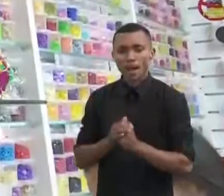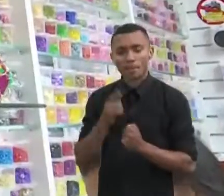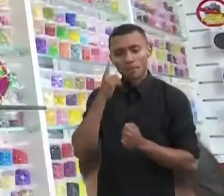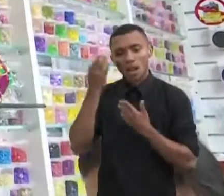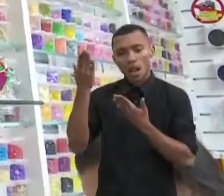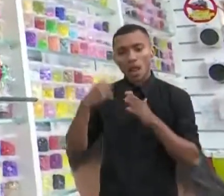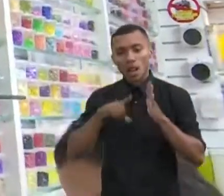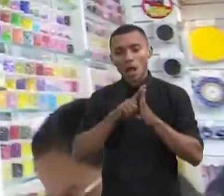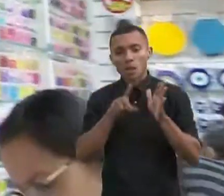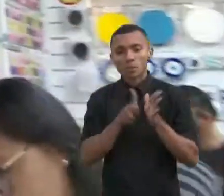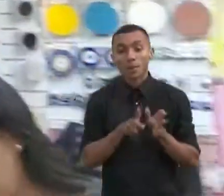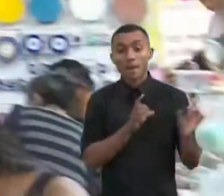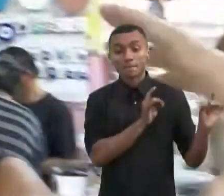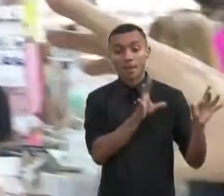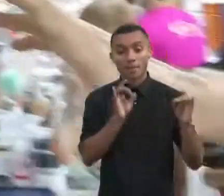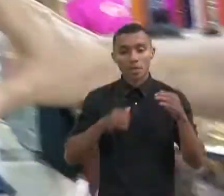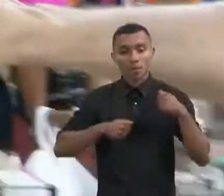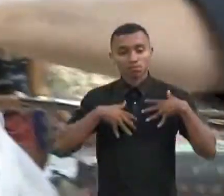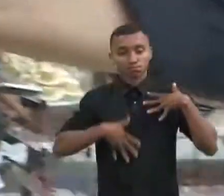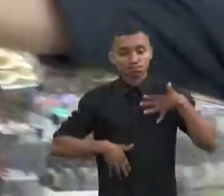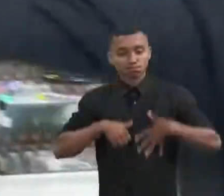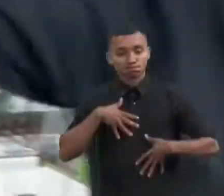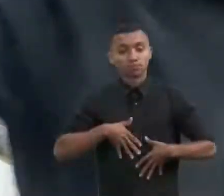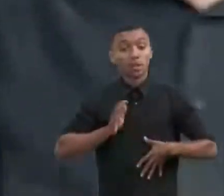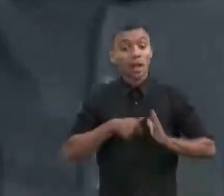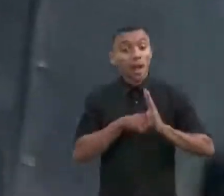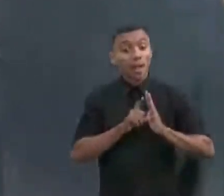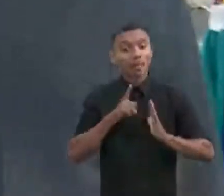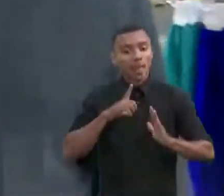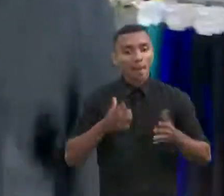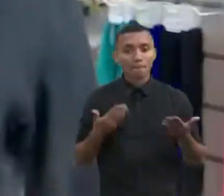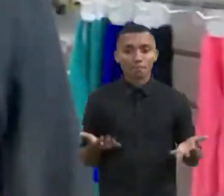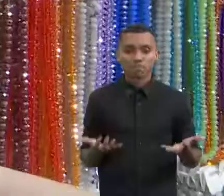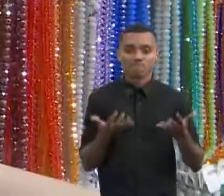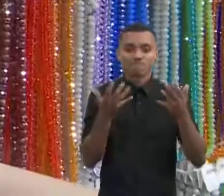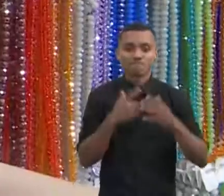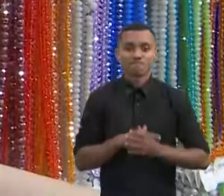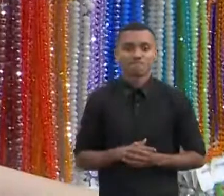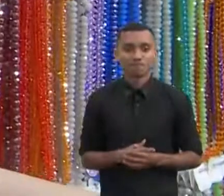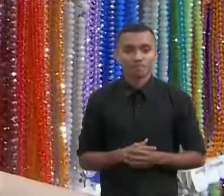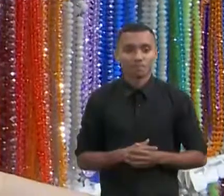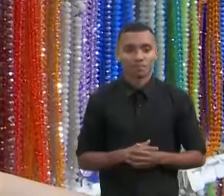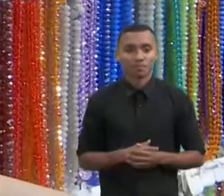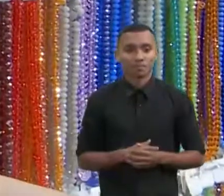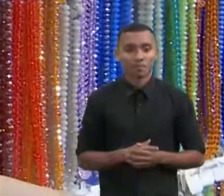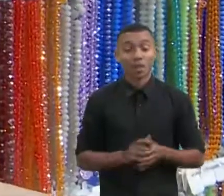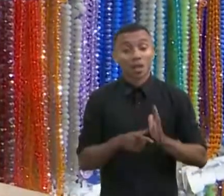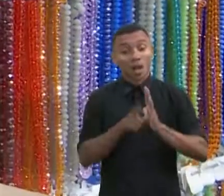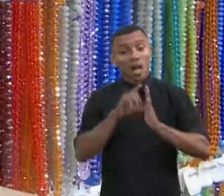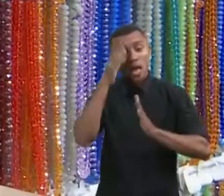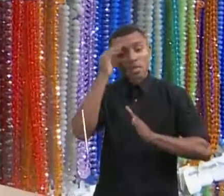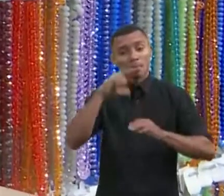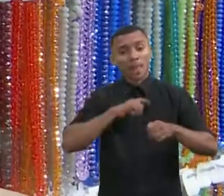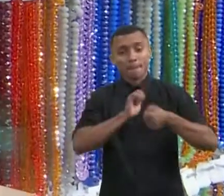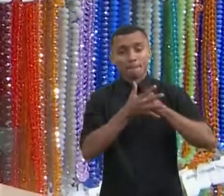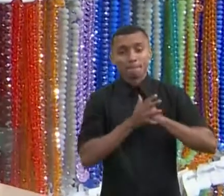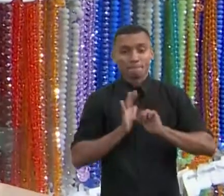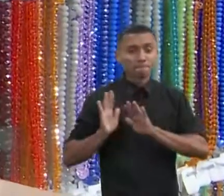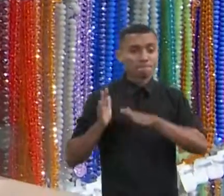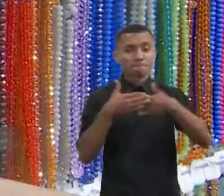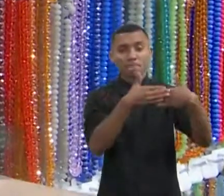de bijuterias e acessórios já está com as vendas aquecidas. Devido à paralisação, dada a questão da